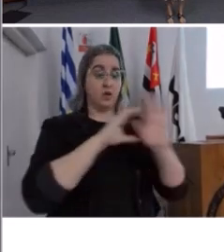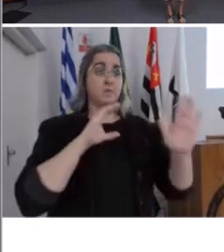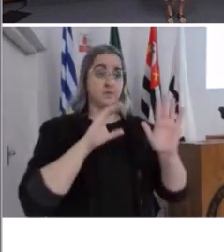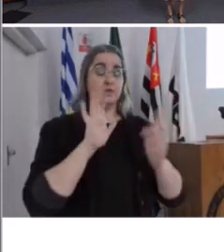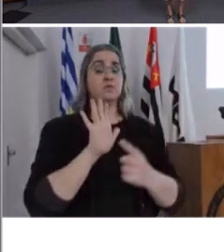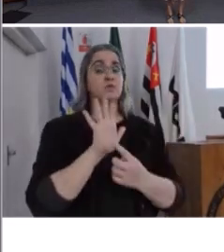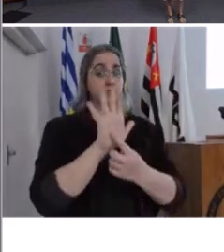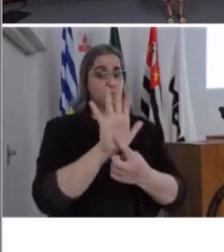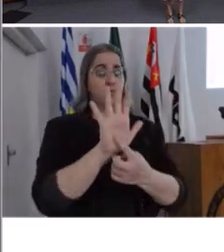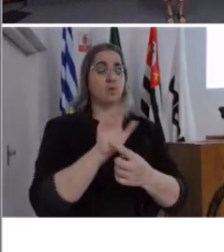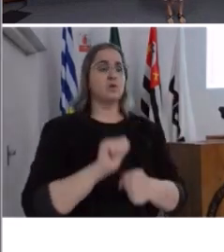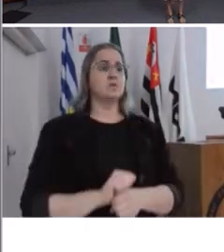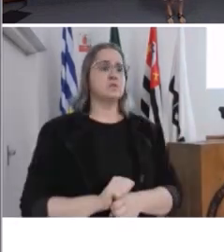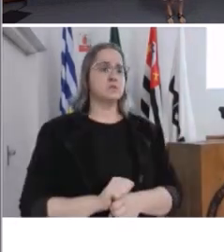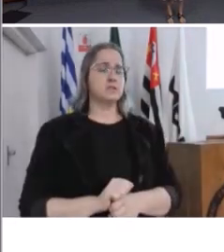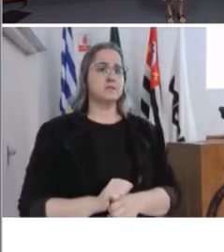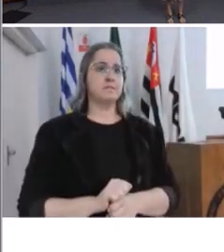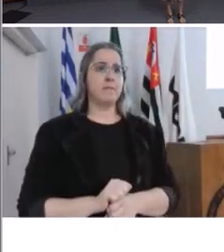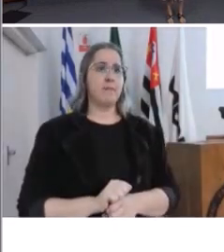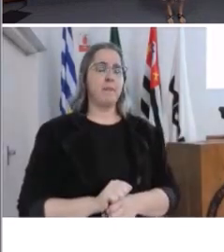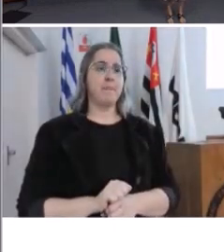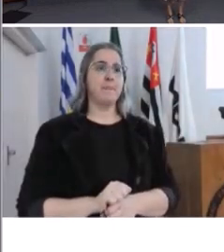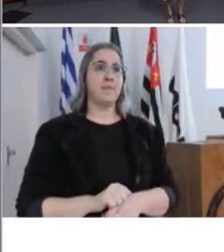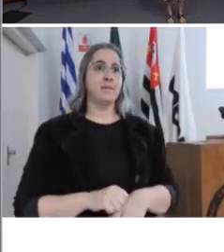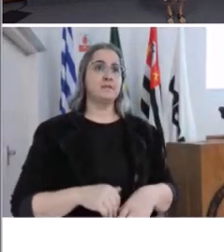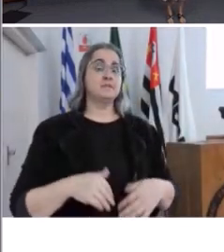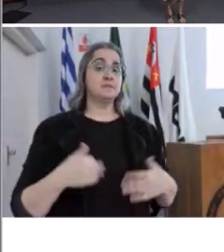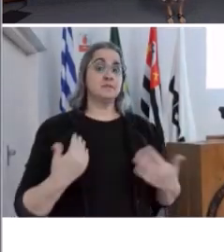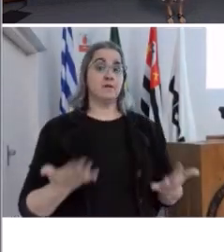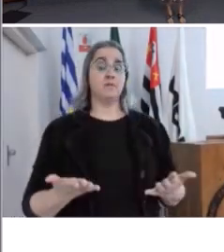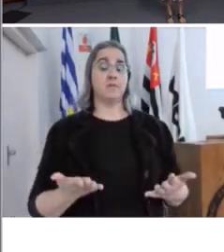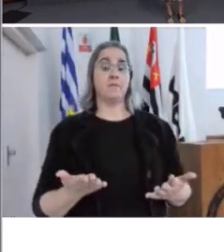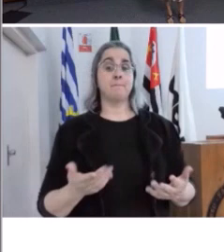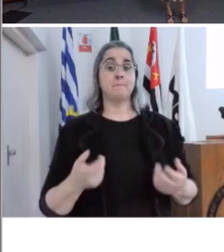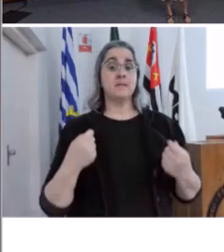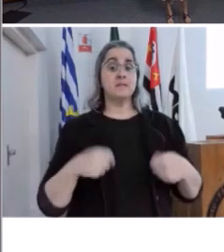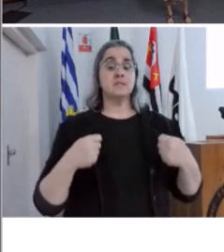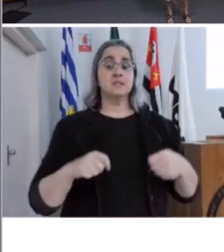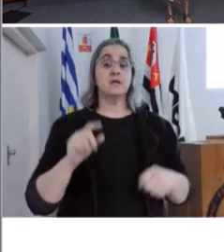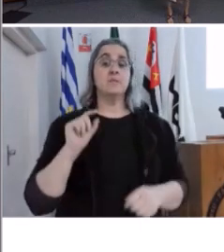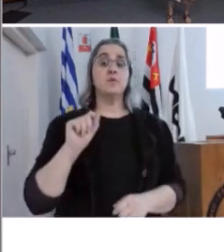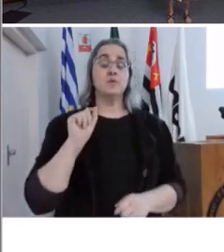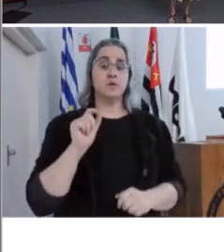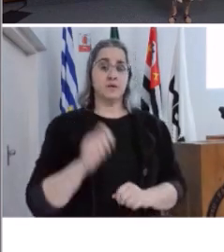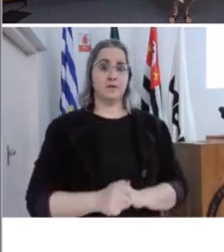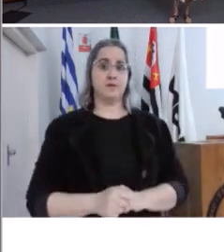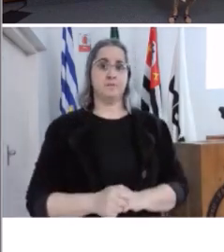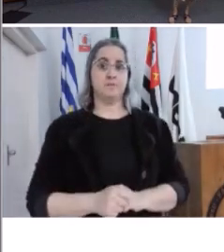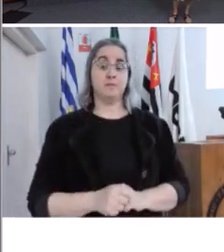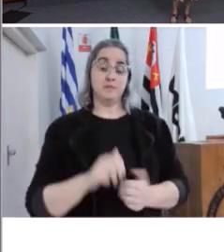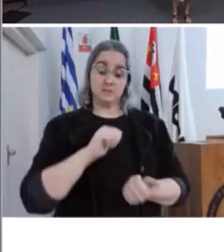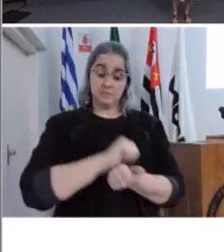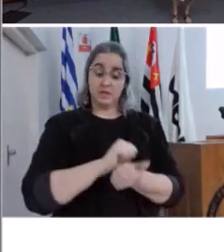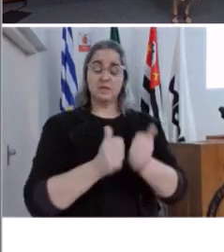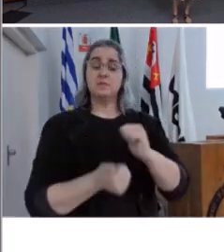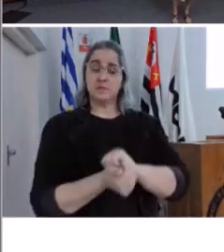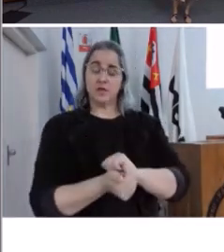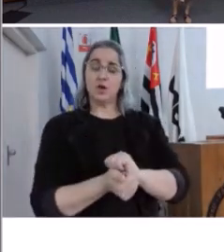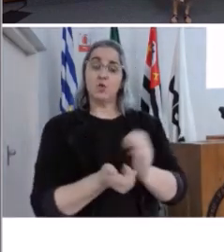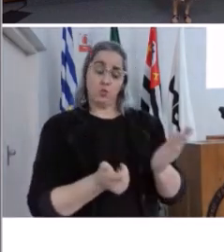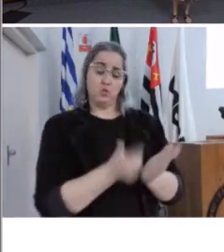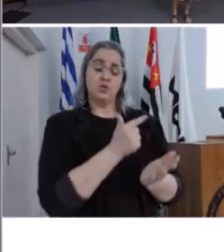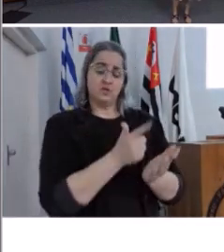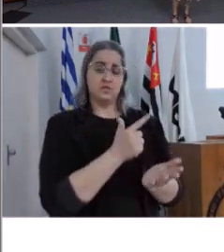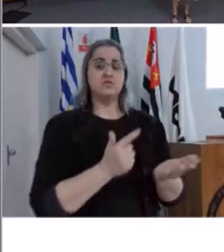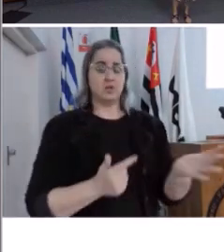a parte de fármacos nesse livro, mas temos que, né, fazer agora nossas readequações, porque já é um livro um pouco